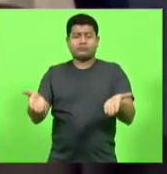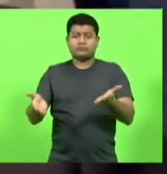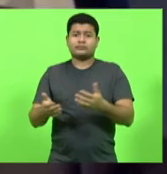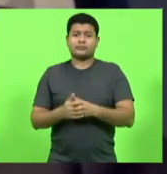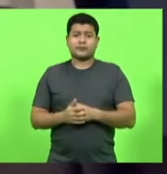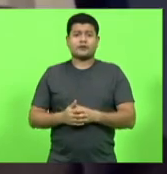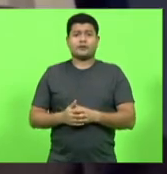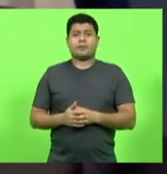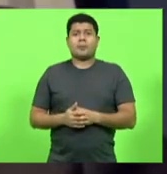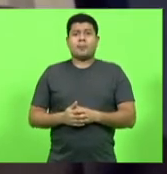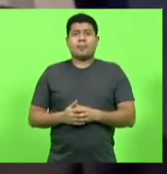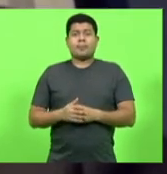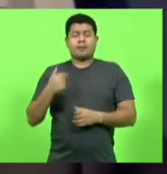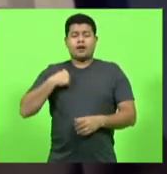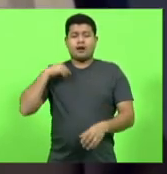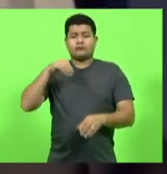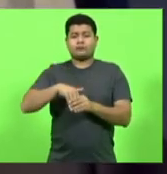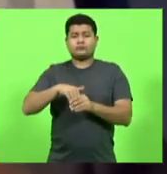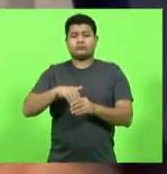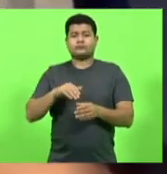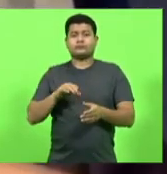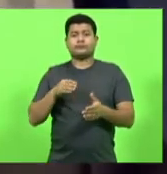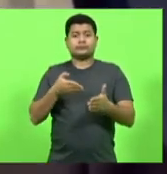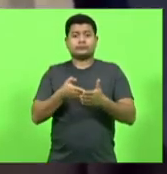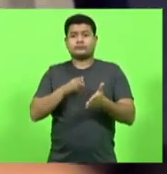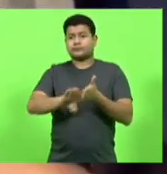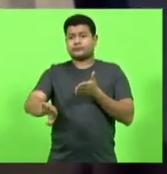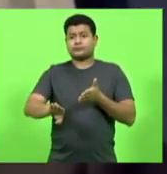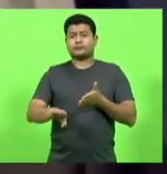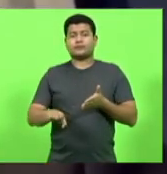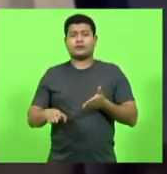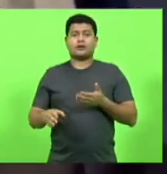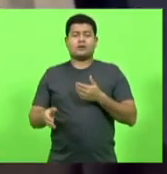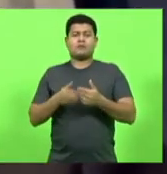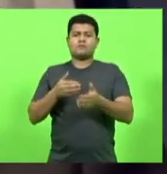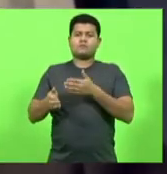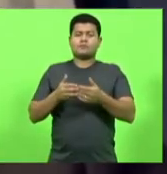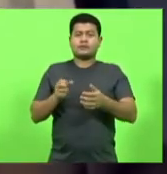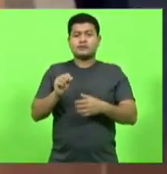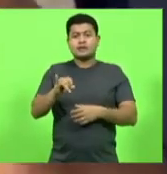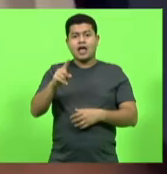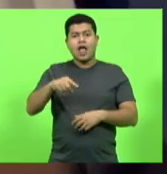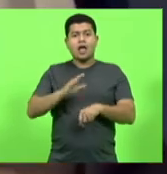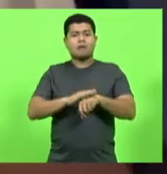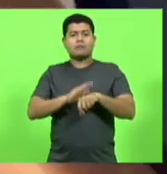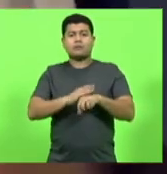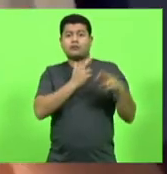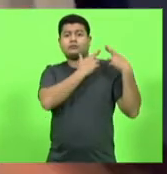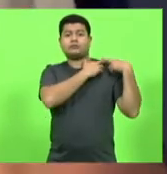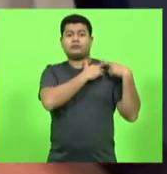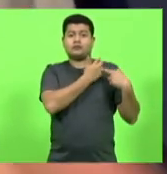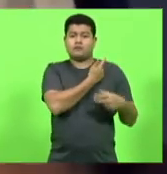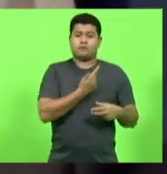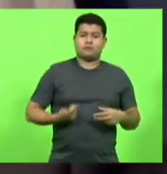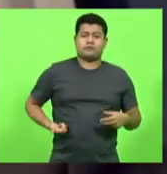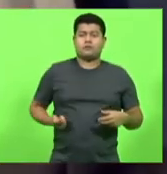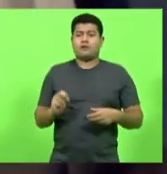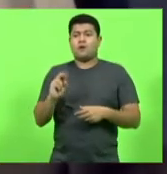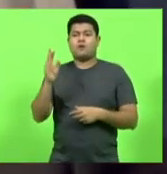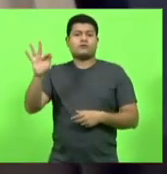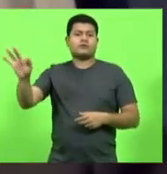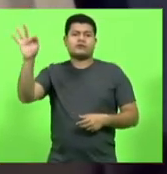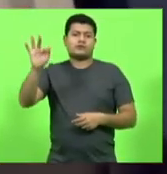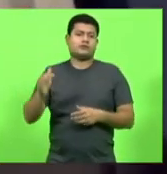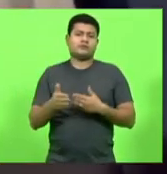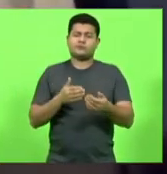é que eu votei pela derrubada do veto. Não importando se é governador, se é outro que vai fazer. O que importa é que a obra vai fazer e